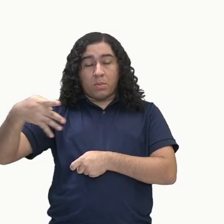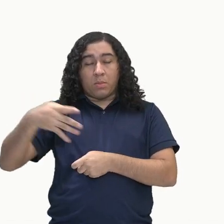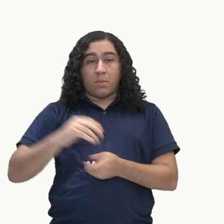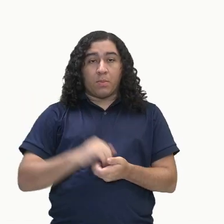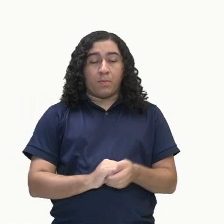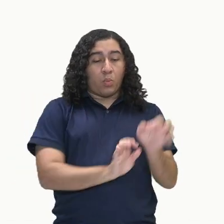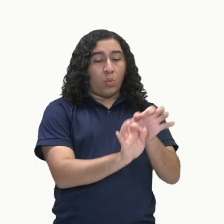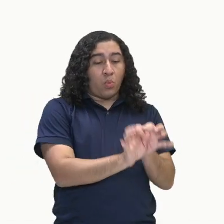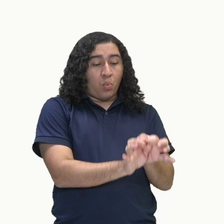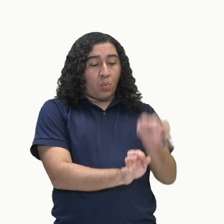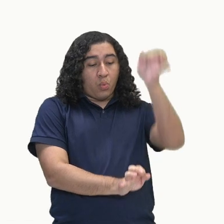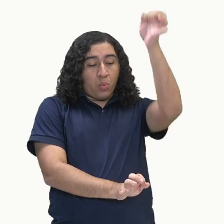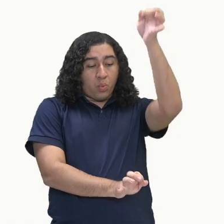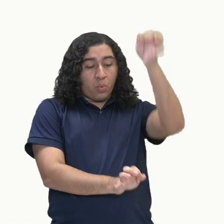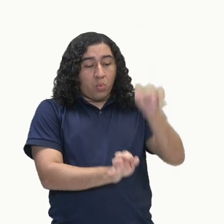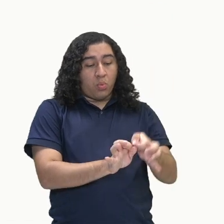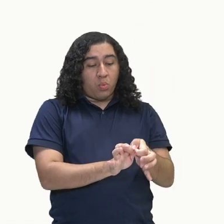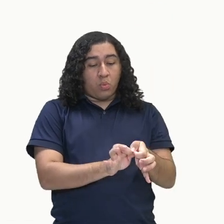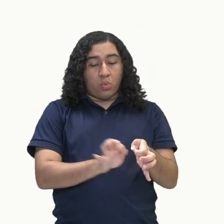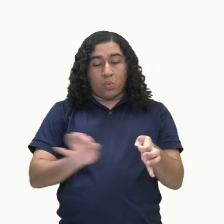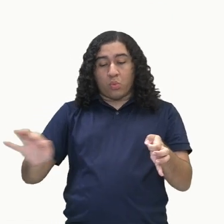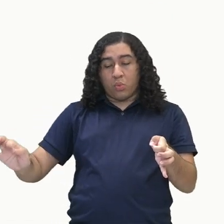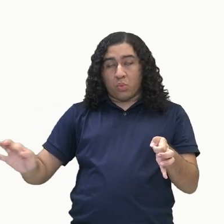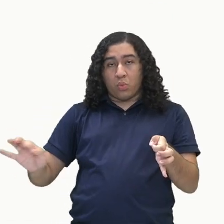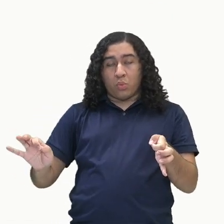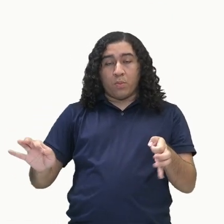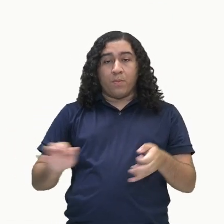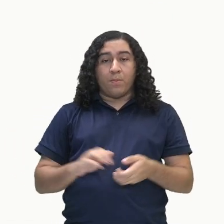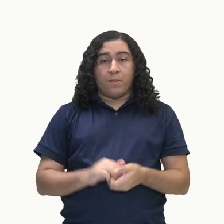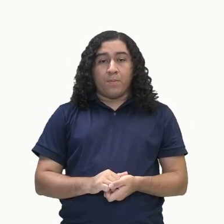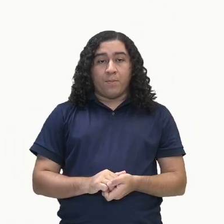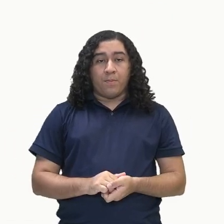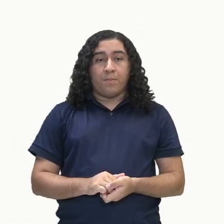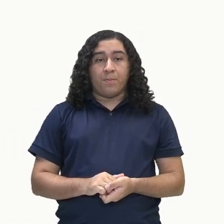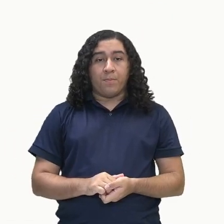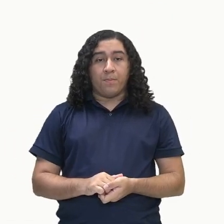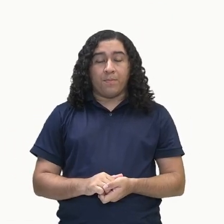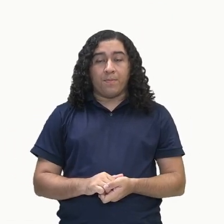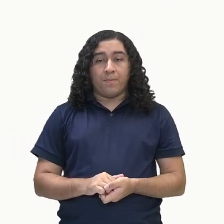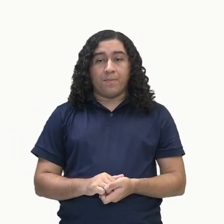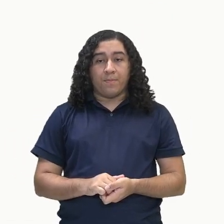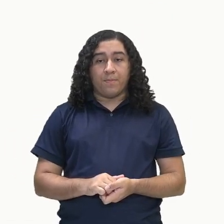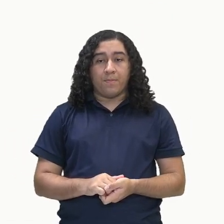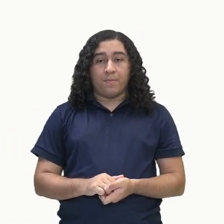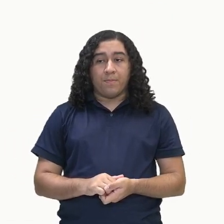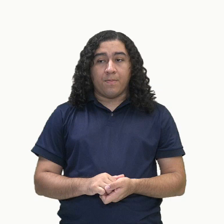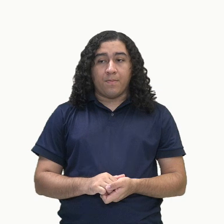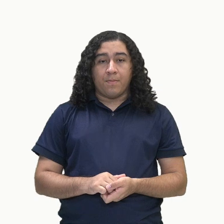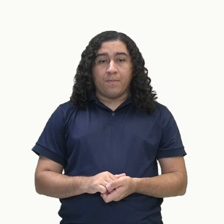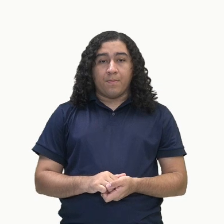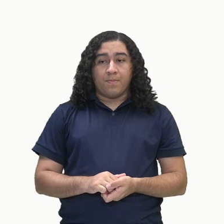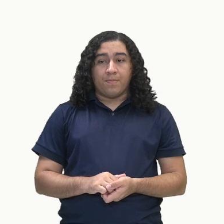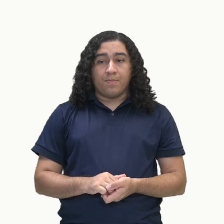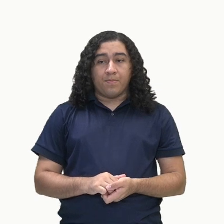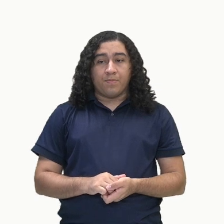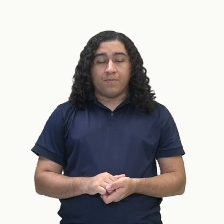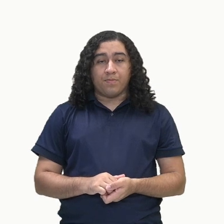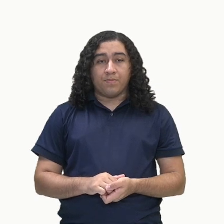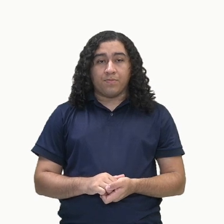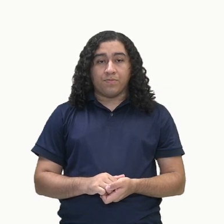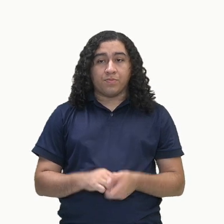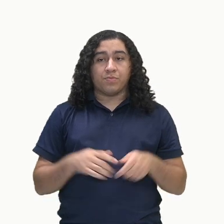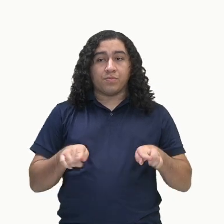os nossos 2 eixos, tudo bem? E aí, as nossas figuras, ó, temos aí